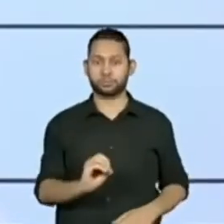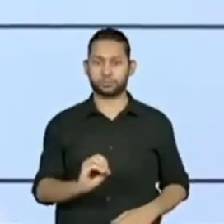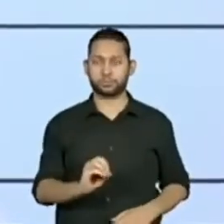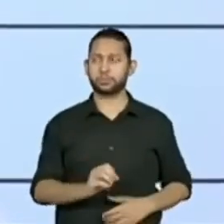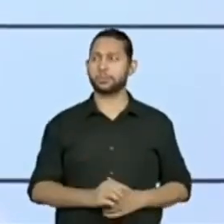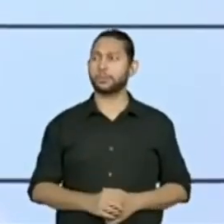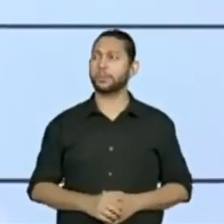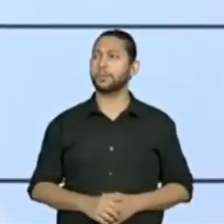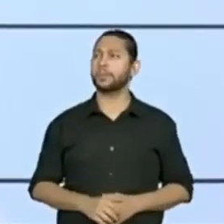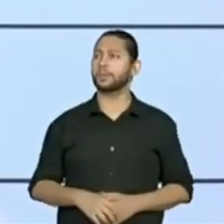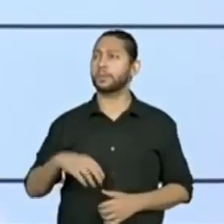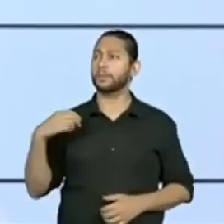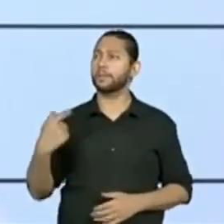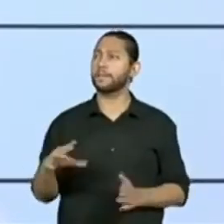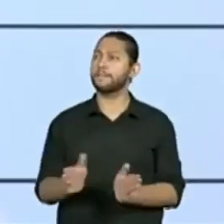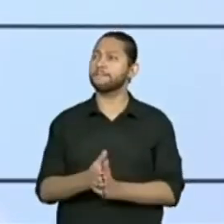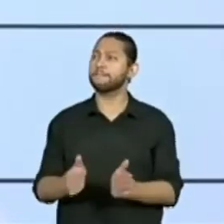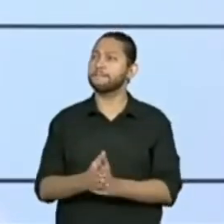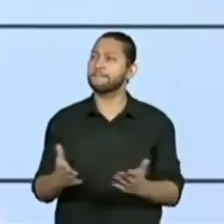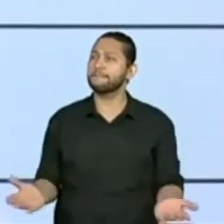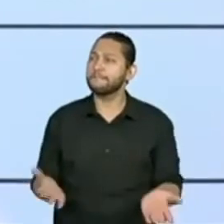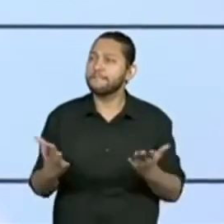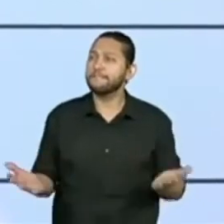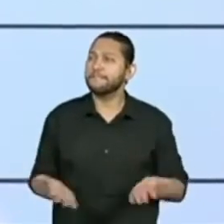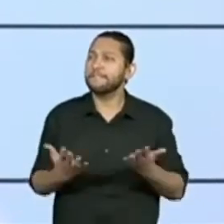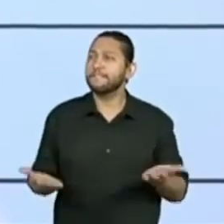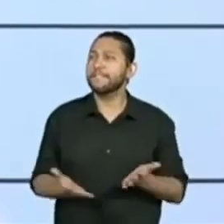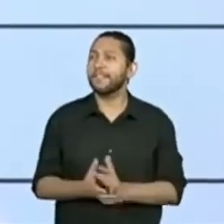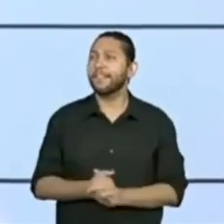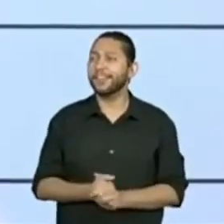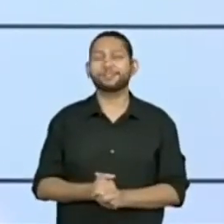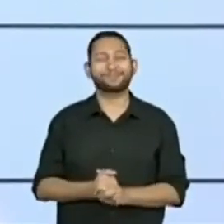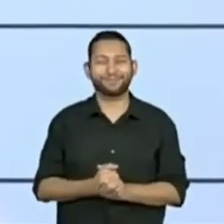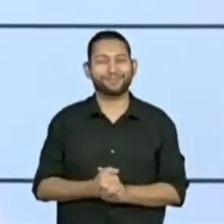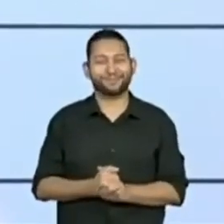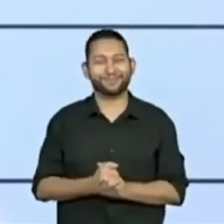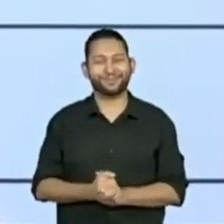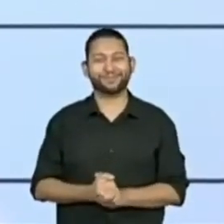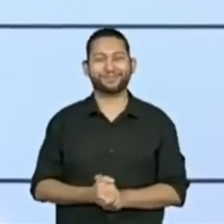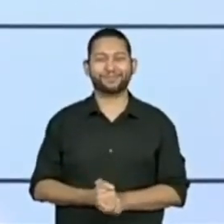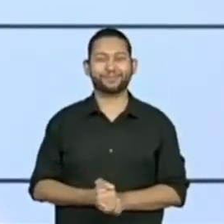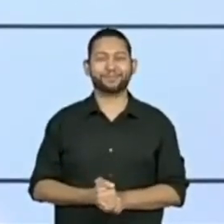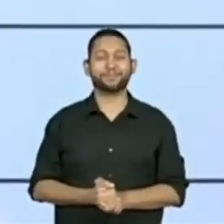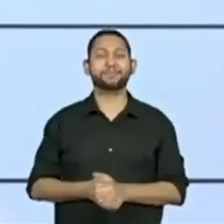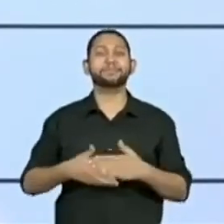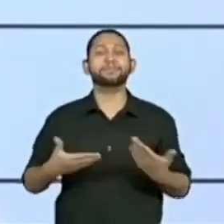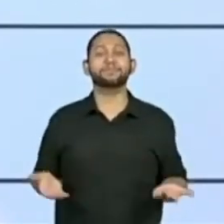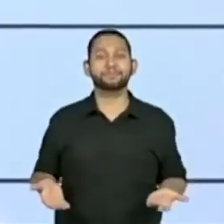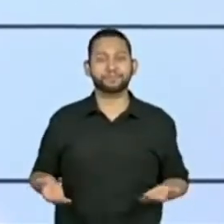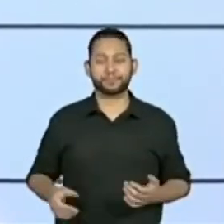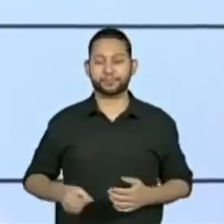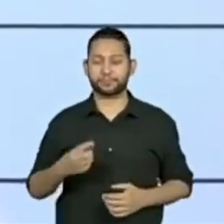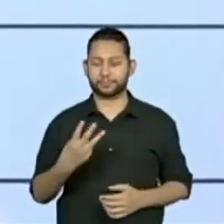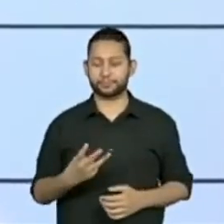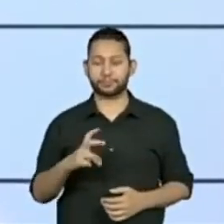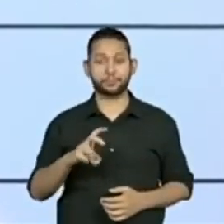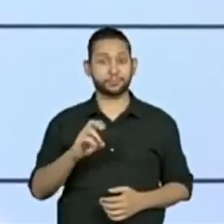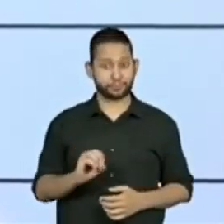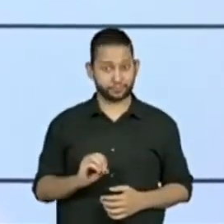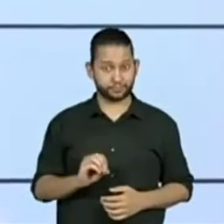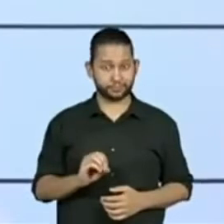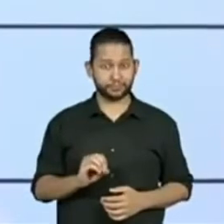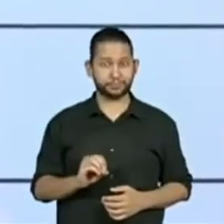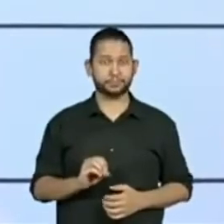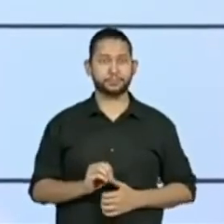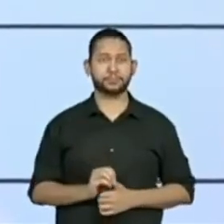está dizendo, vamos lá, turminha. Isso mesmo. E aí, pessoal,